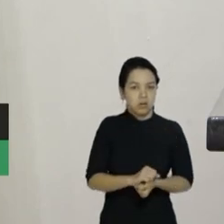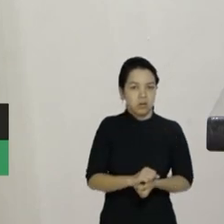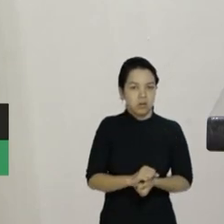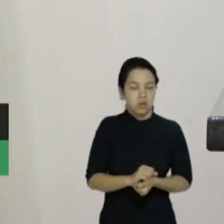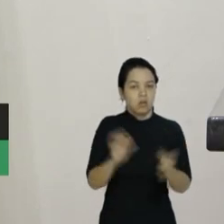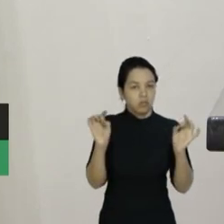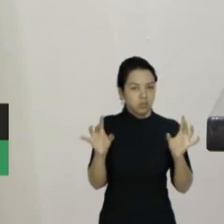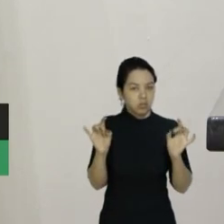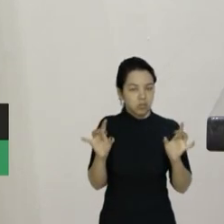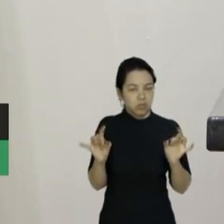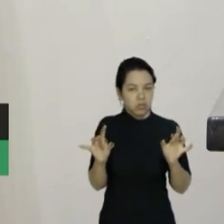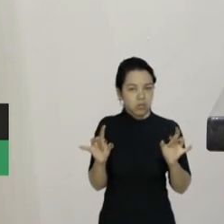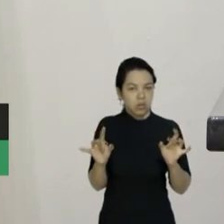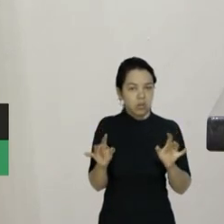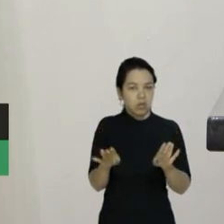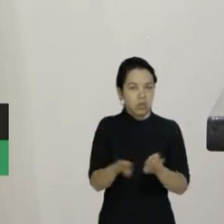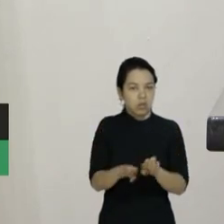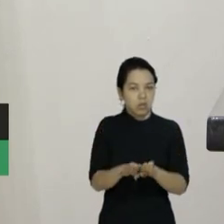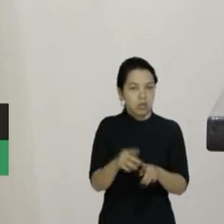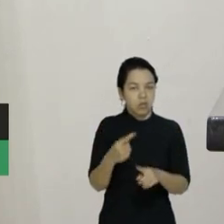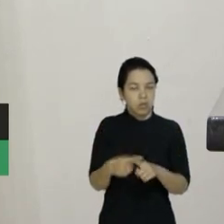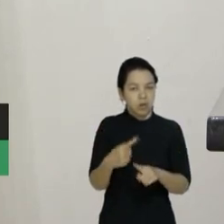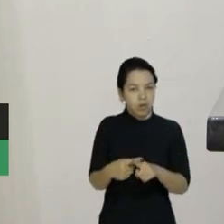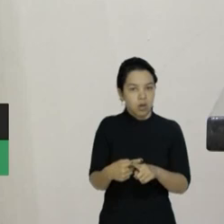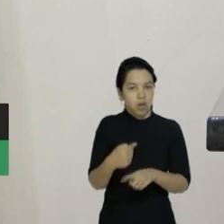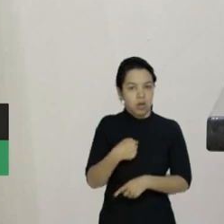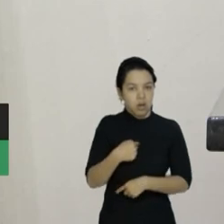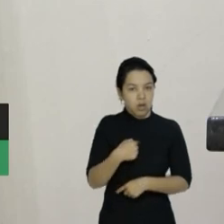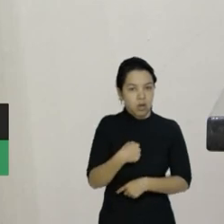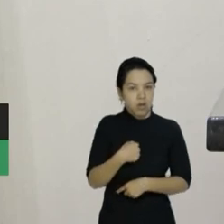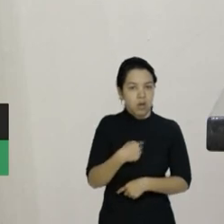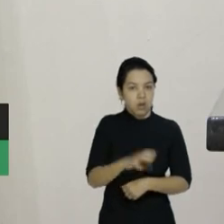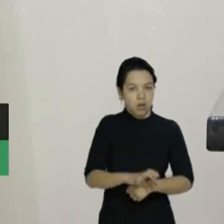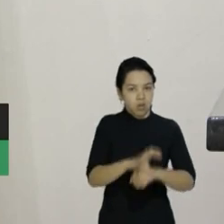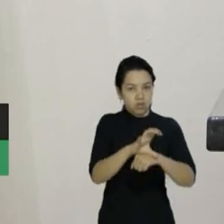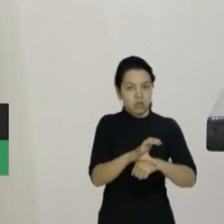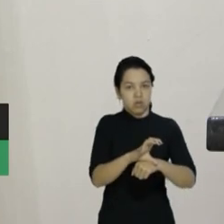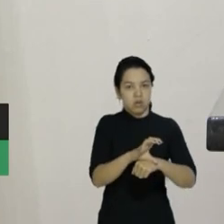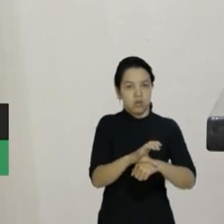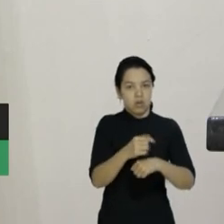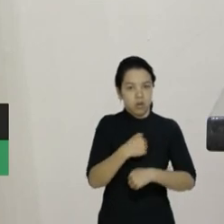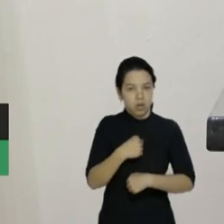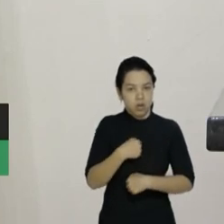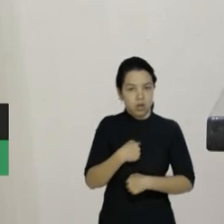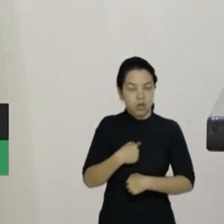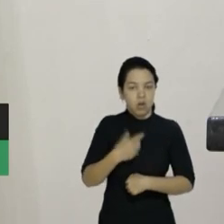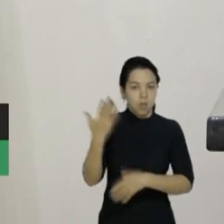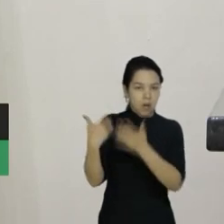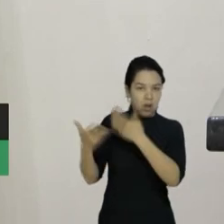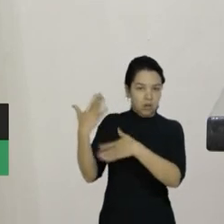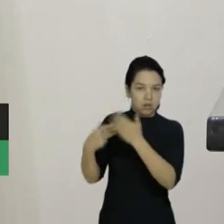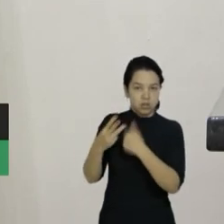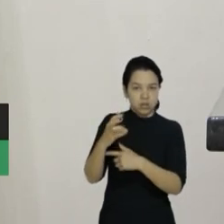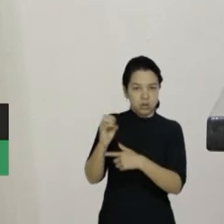oportuno. Porque eu passei, como presidente do Conselho, ameaças há 30 anos atrás, por praticar esses atos,